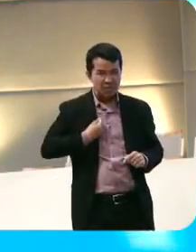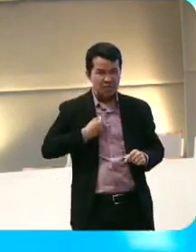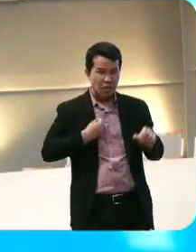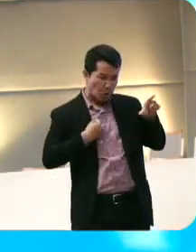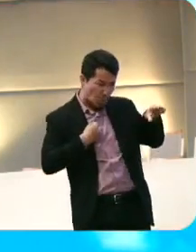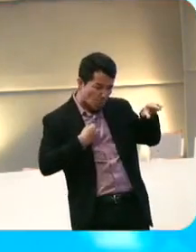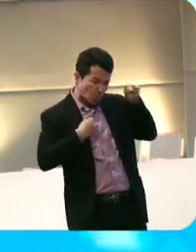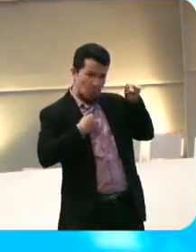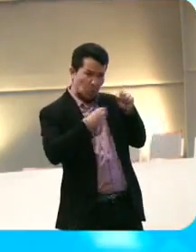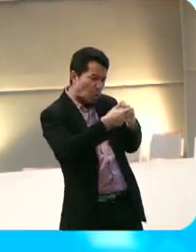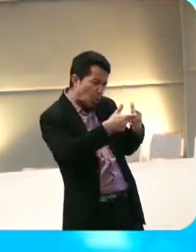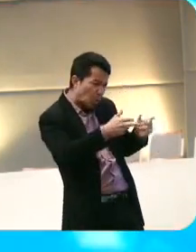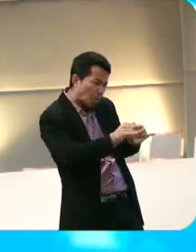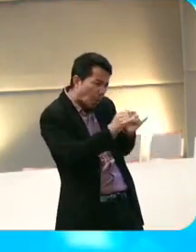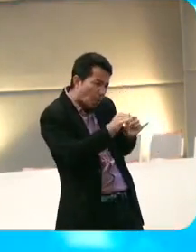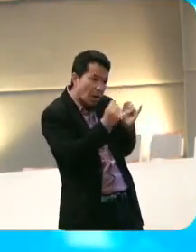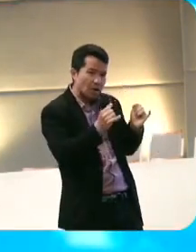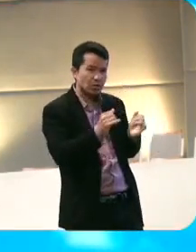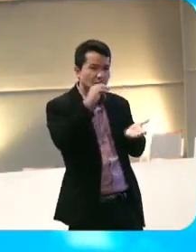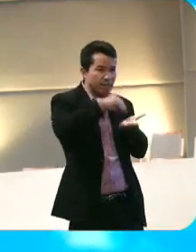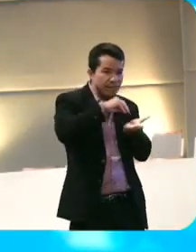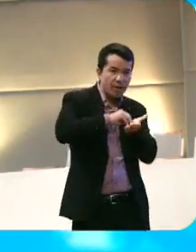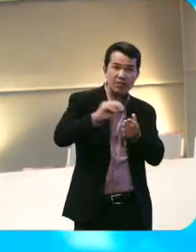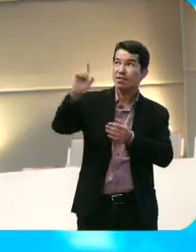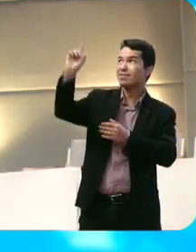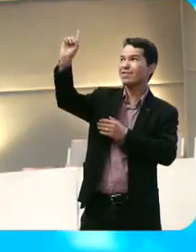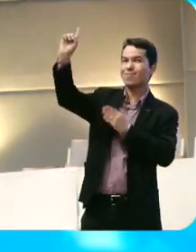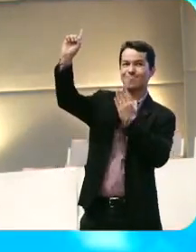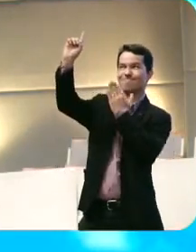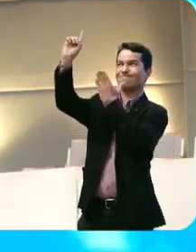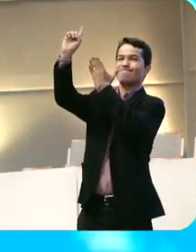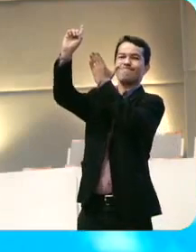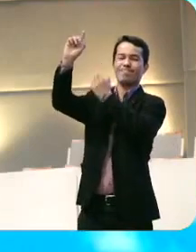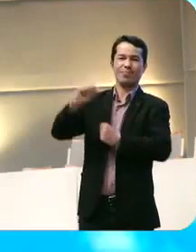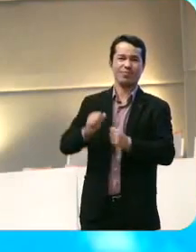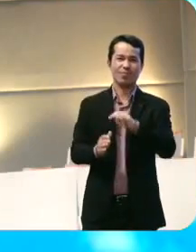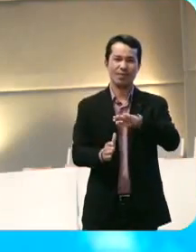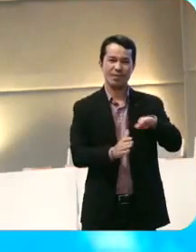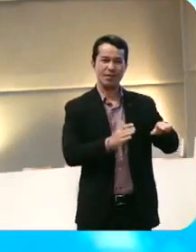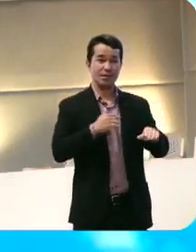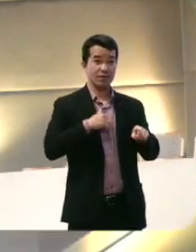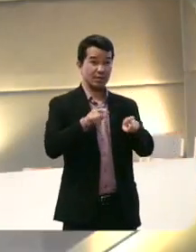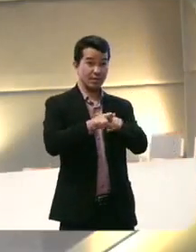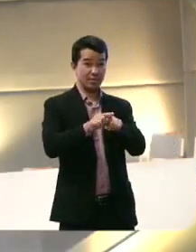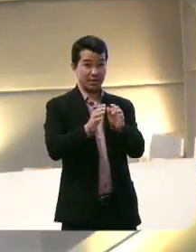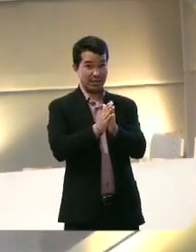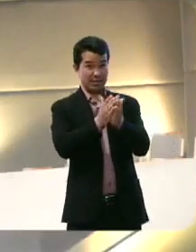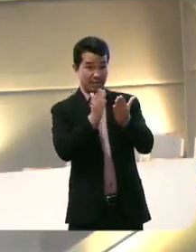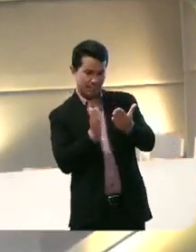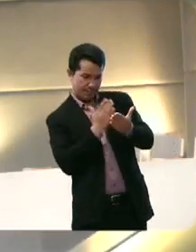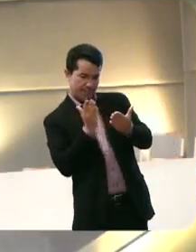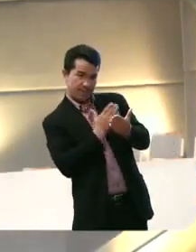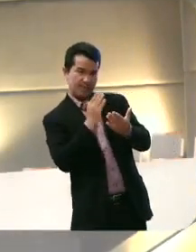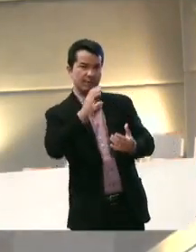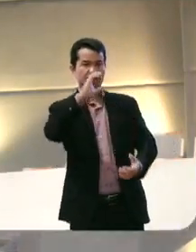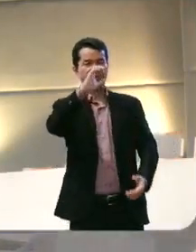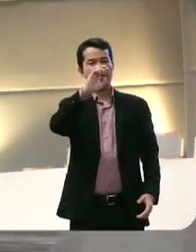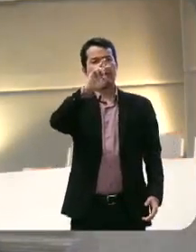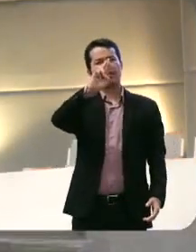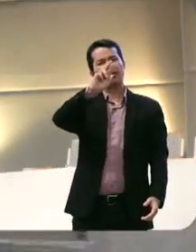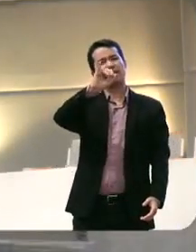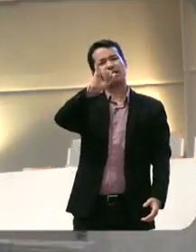Eu estava lendo um livro chamado Kryptonita, do John Bevere. Vale a pena também. Bom livro. E esse homem